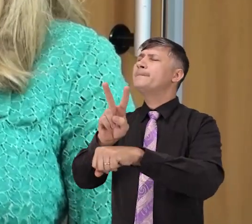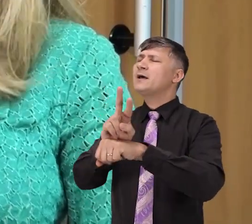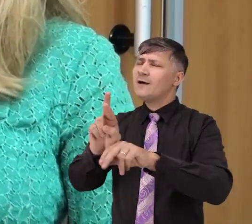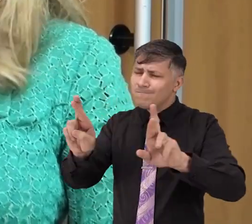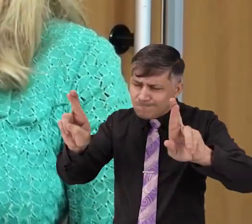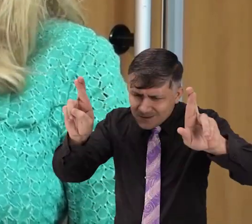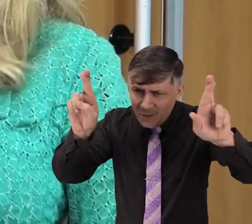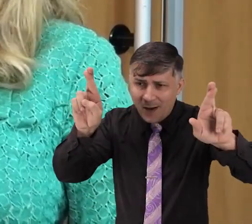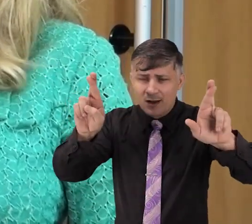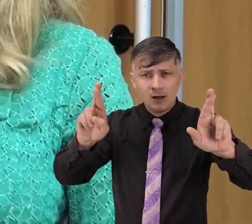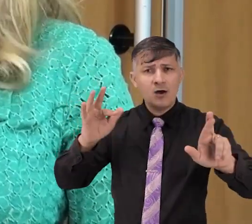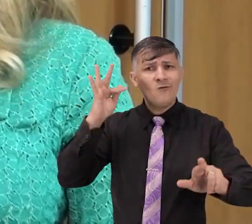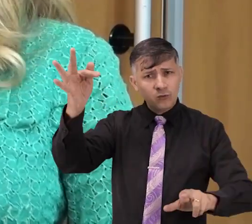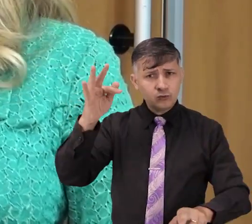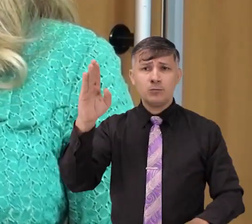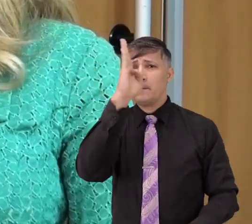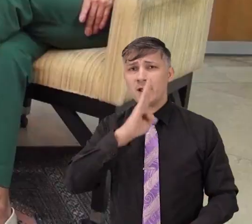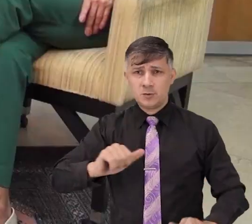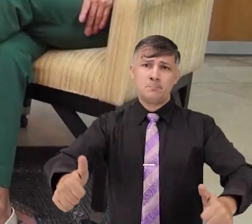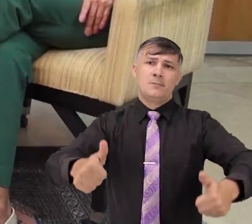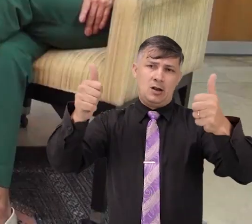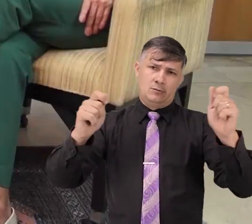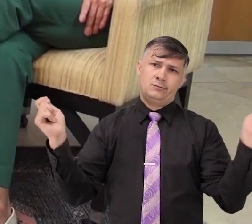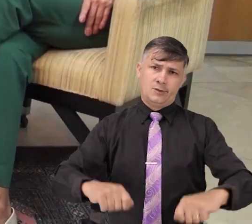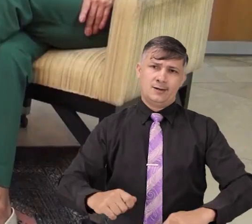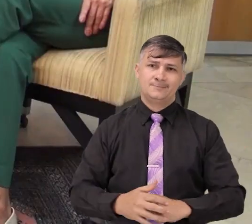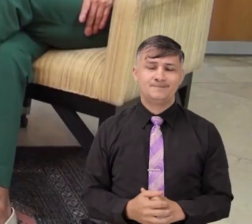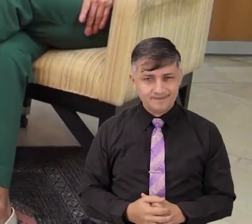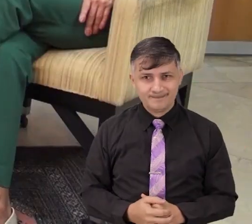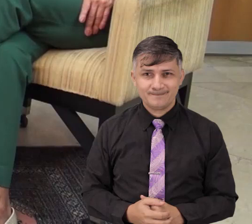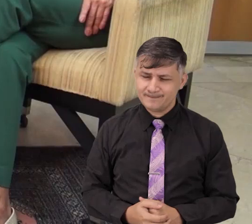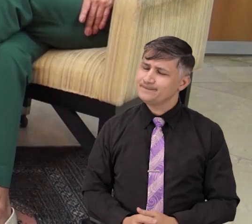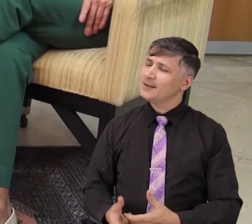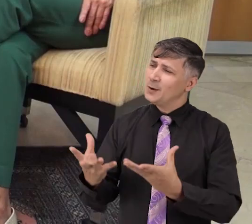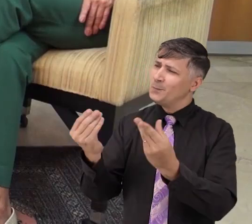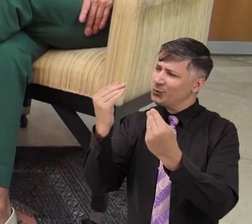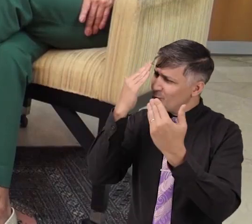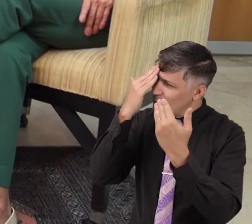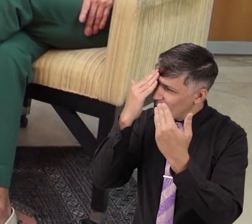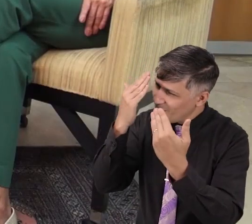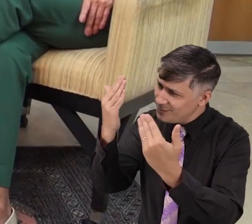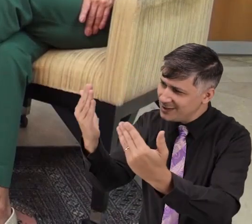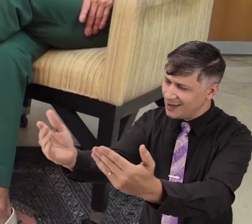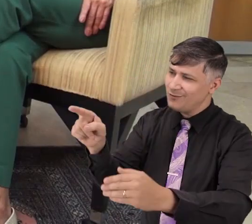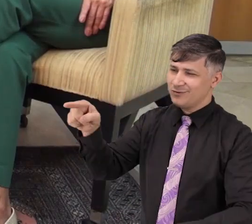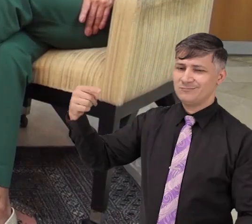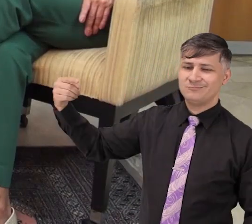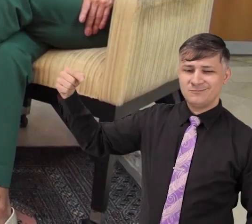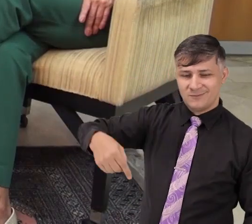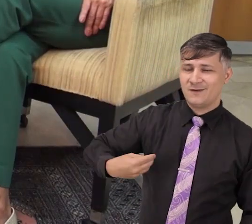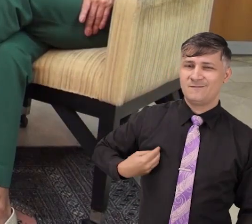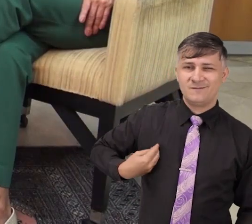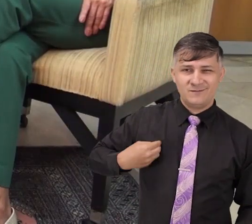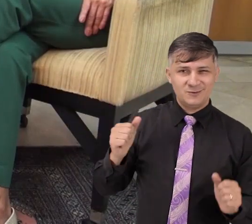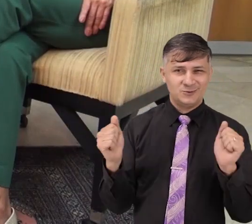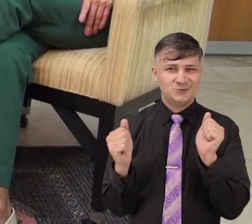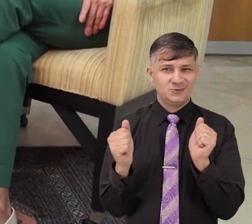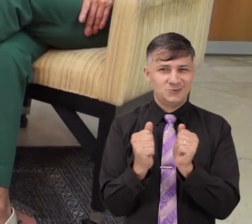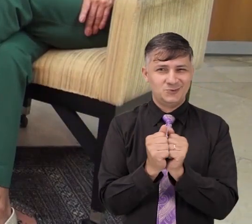gente tem condições de ter um Brasil melhor. Com certeza. Rita Cortez, muito obrigado por você ter estado aqui